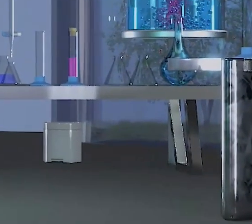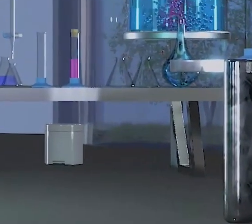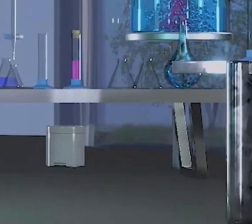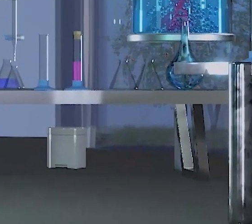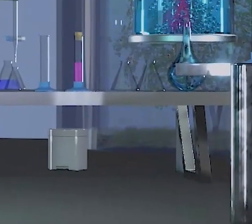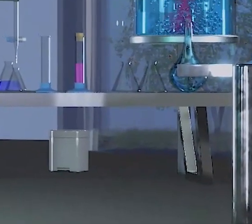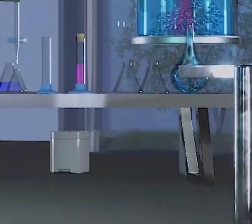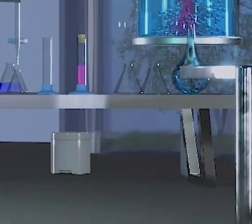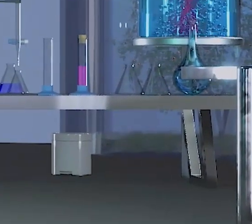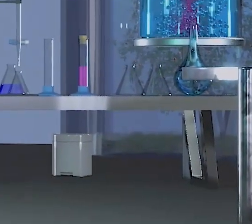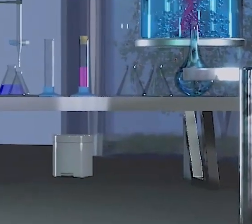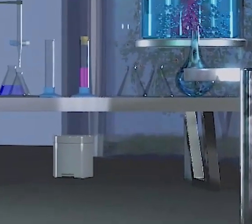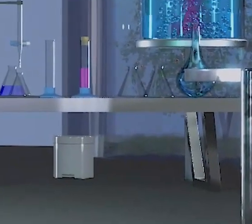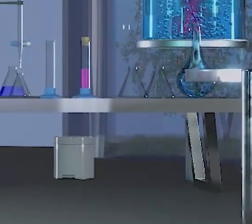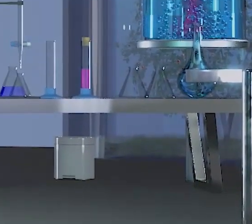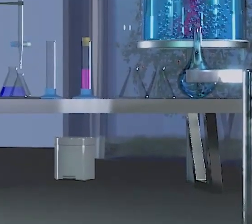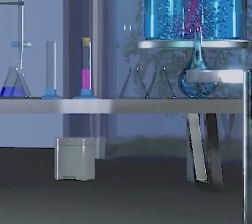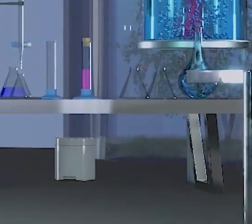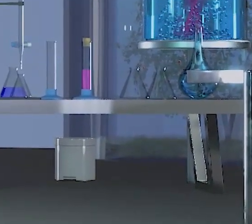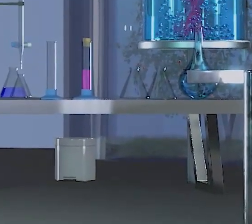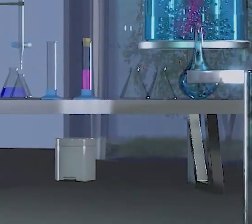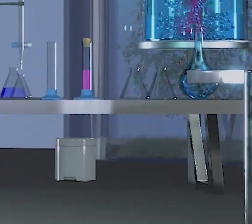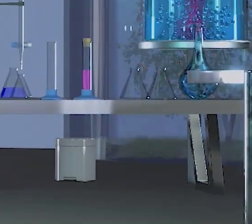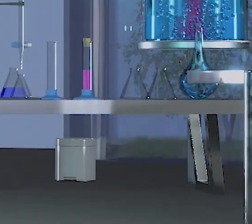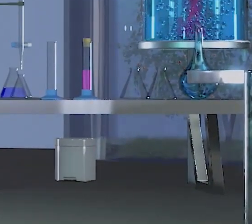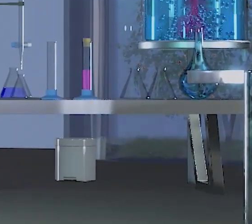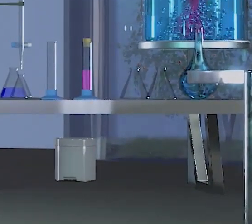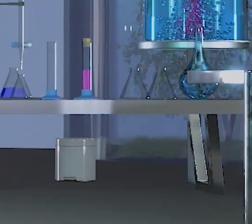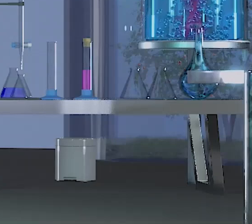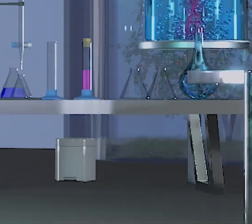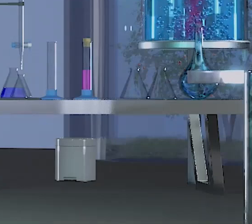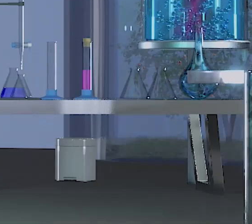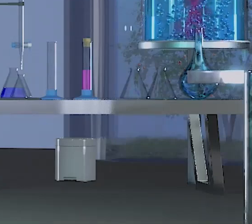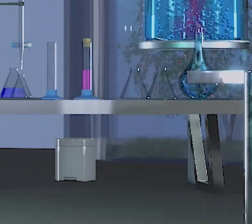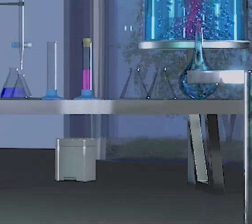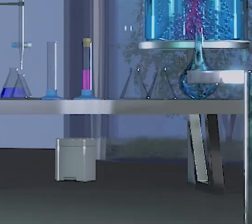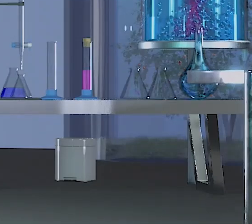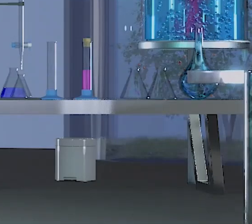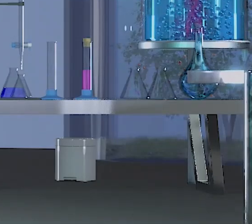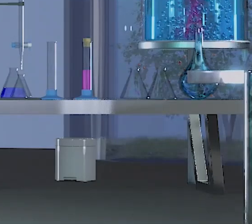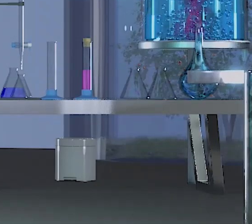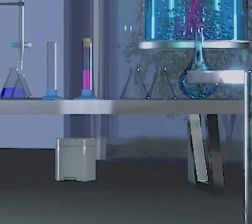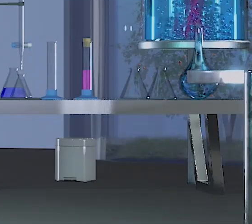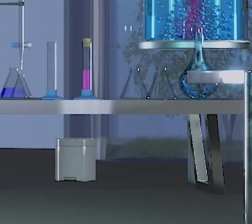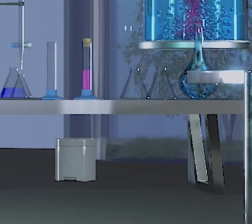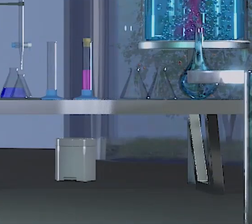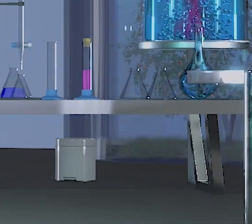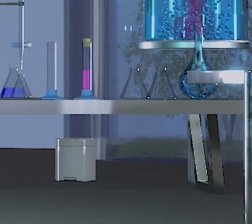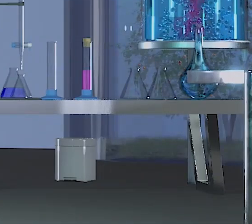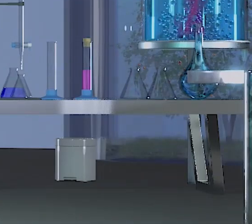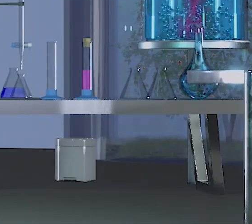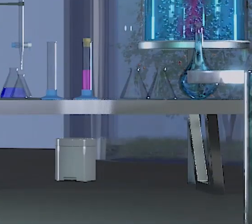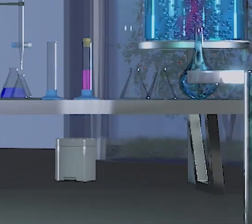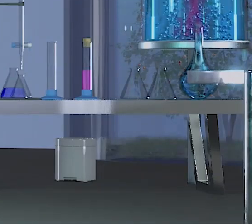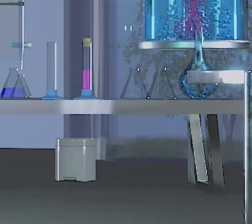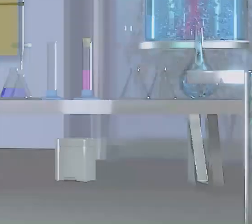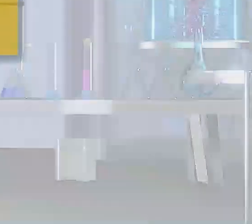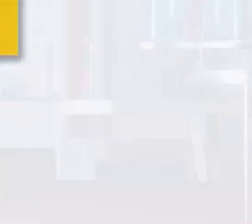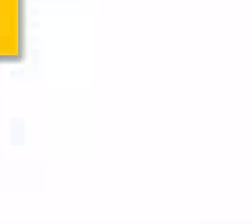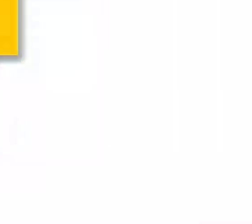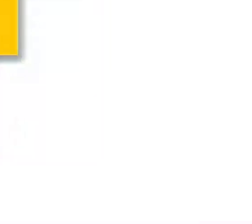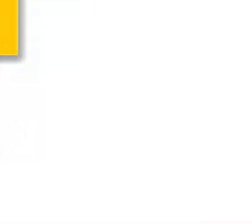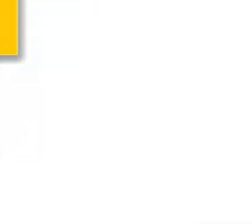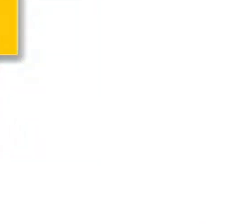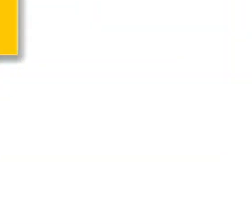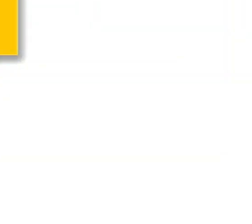aquelas ligações que acontecem por emparelhamento de elétrons. E veja aí na tela, então,